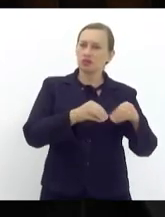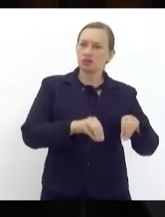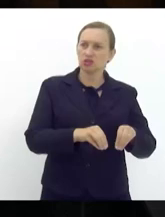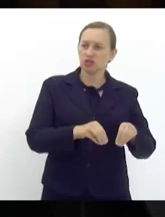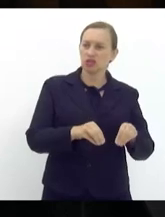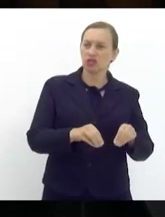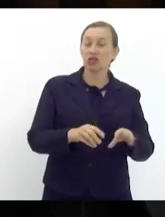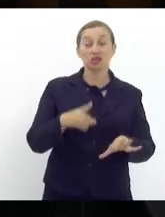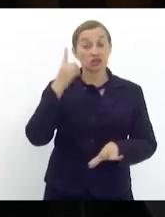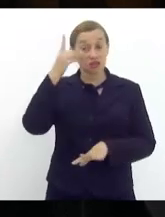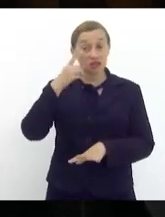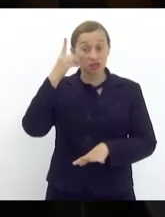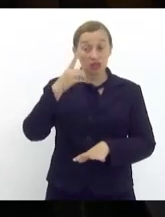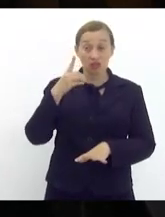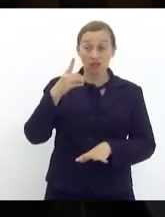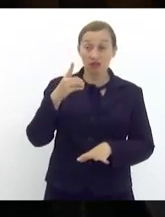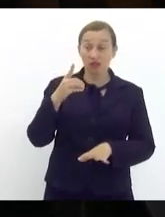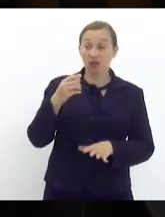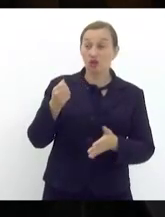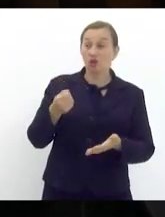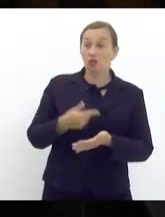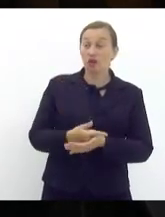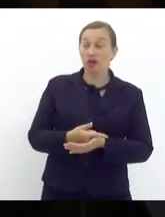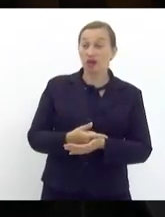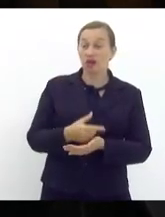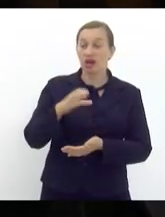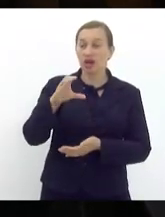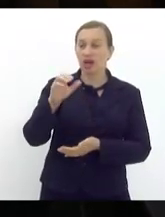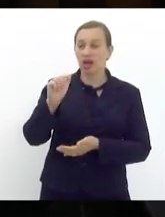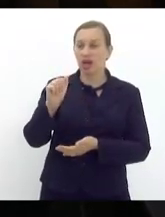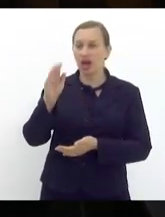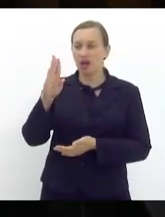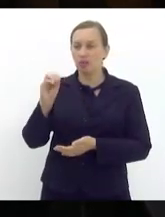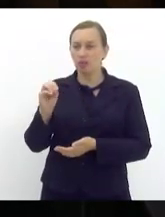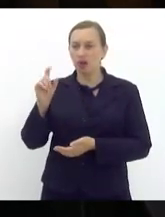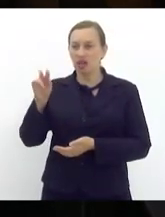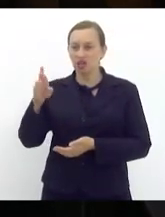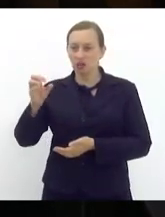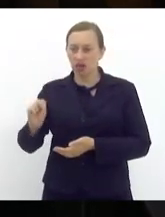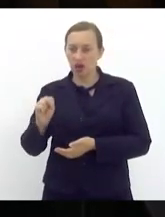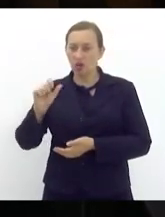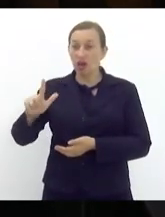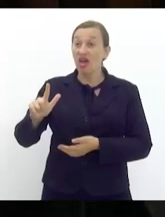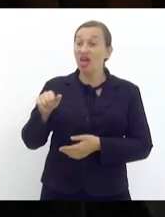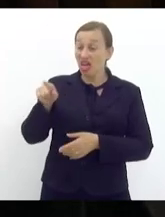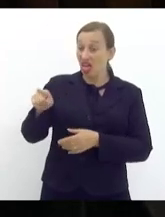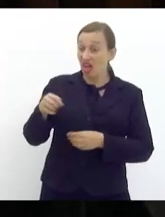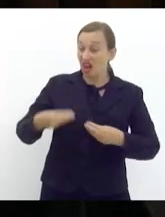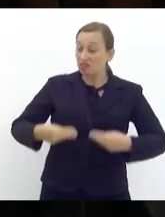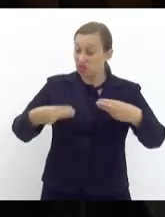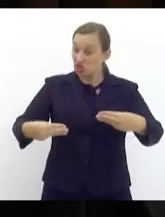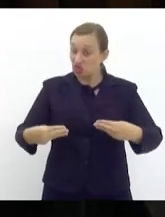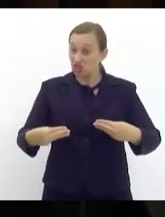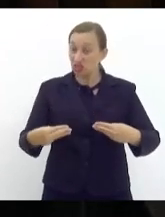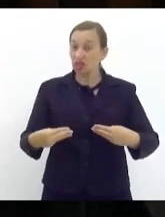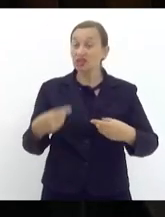A ministra tinha que cuidar da fila do SUS. Tem mais de 1 milhão de